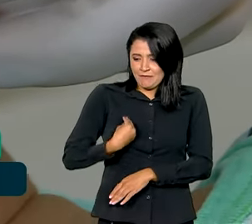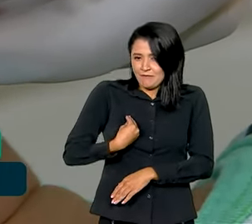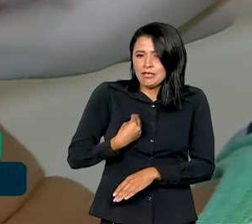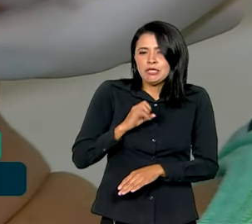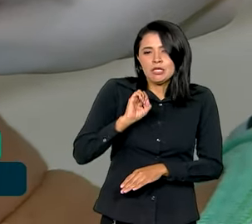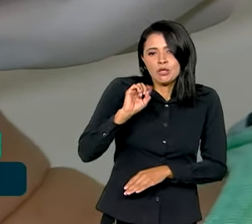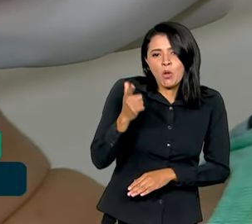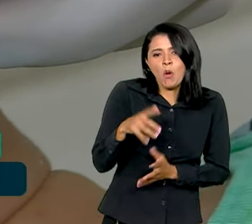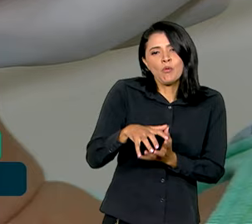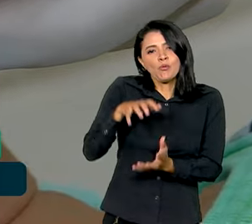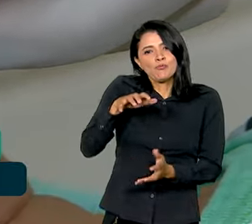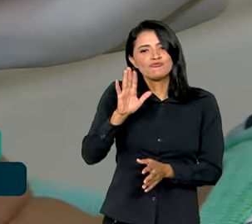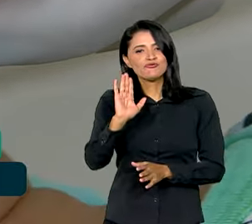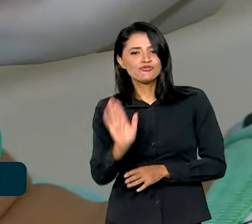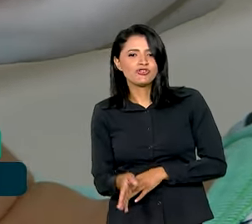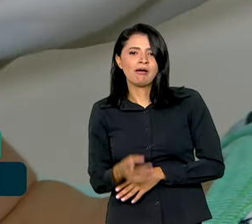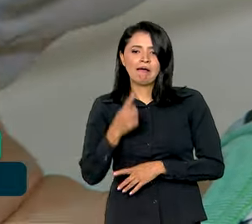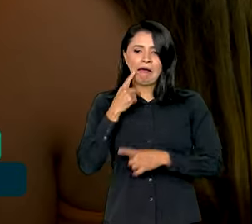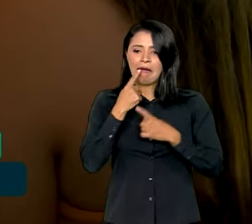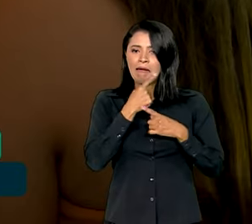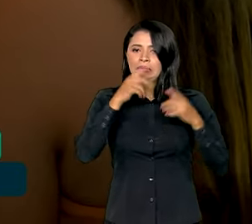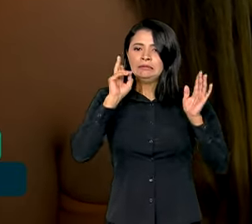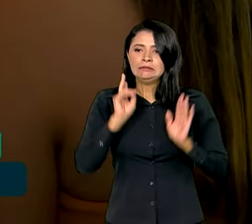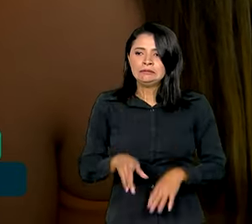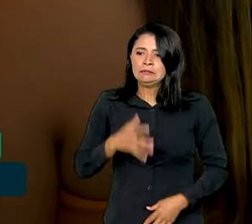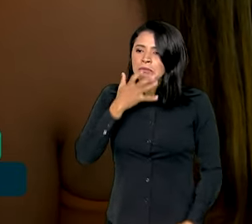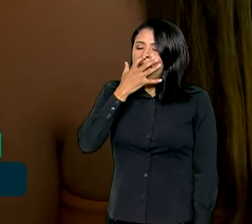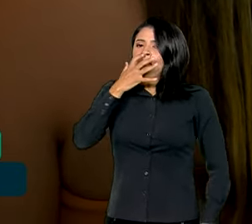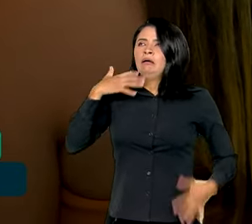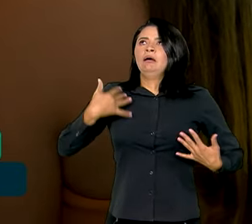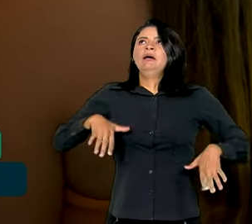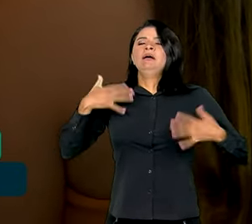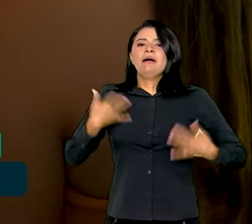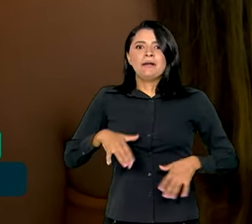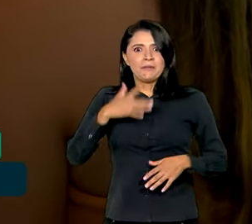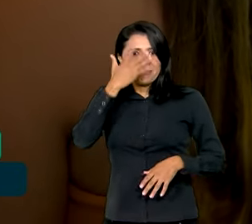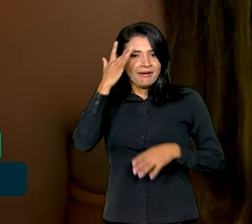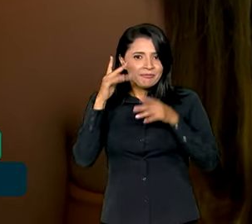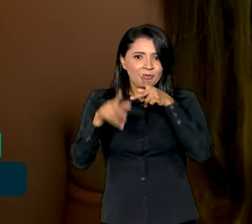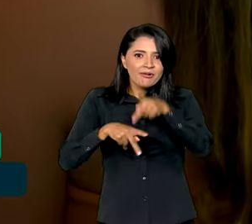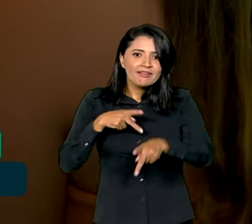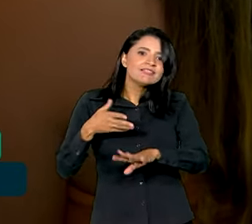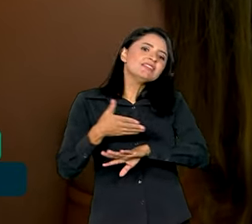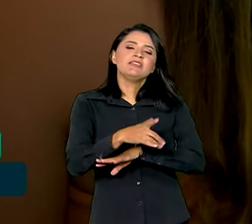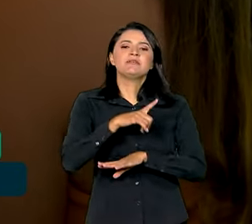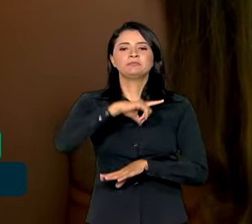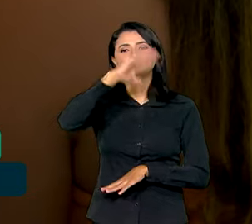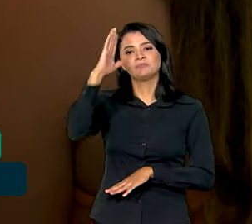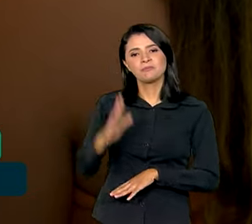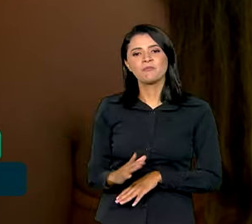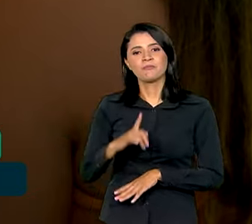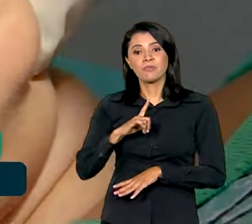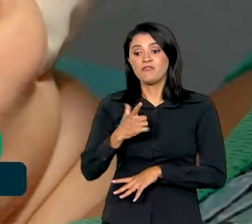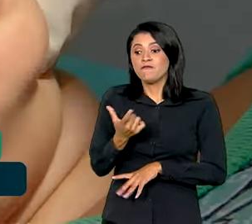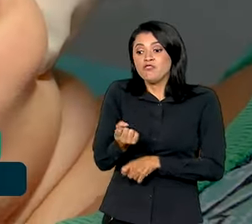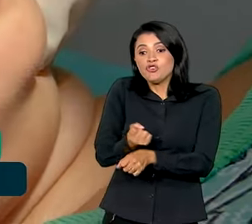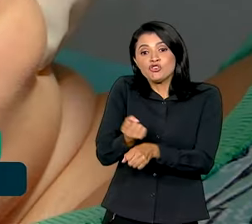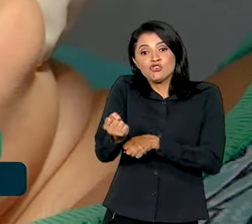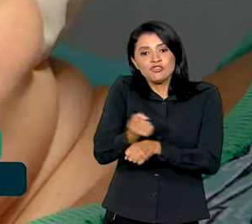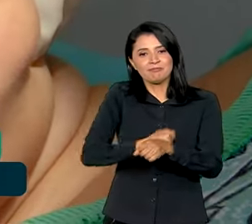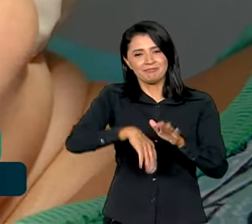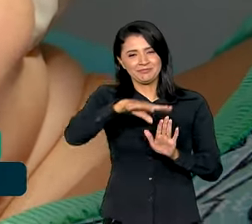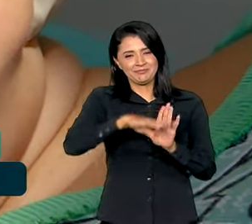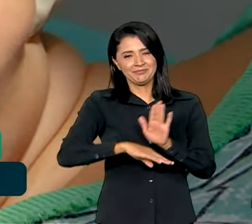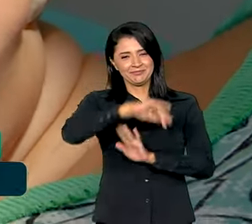na terceira idade, os dentes sempre incomodam. Para atender a população, o Brasil conta há 20 anos com o